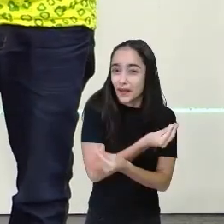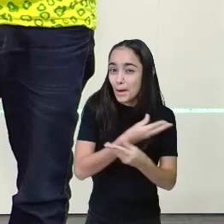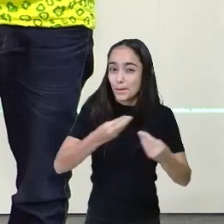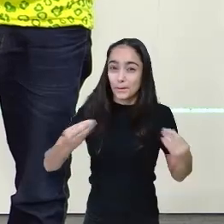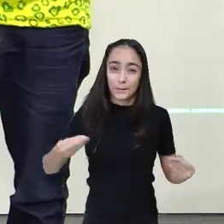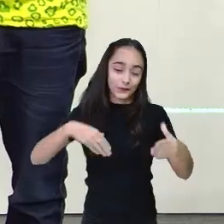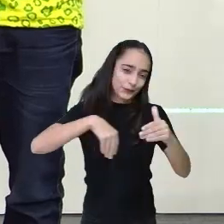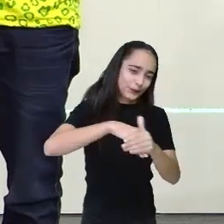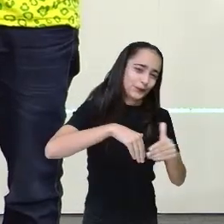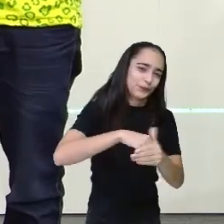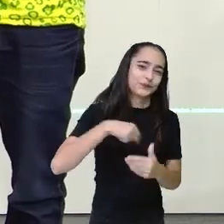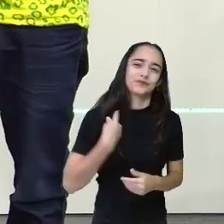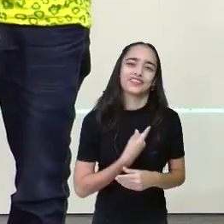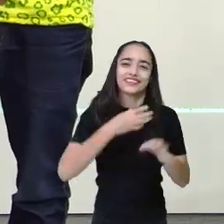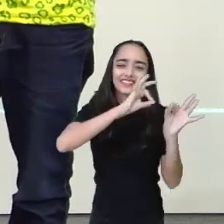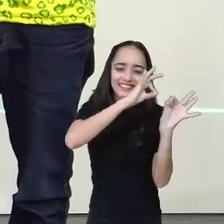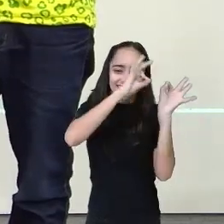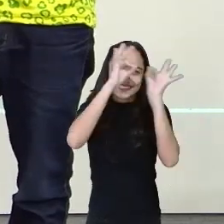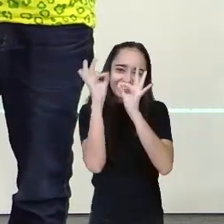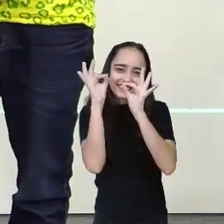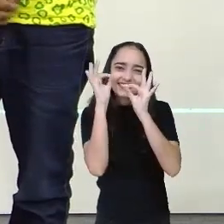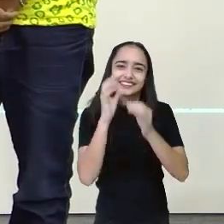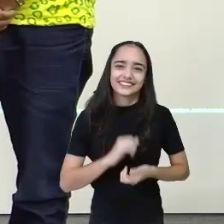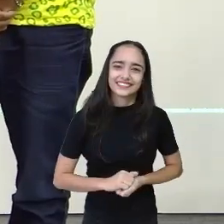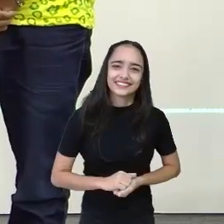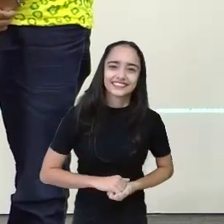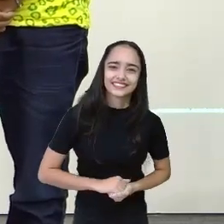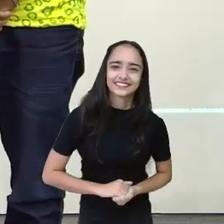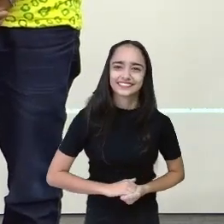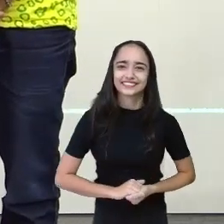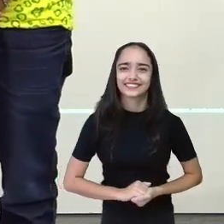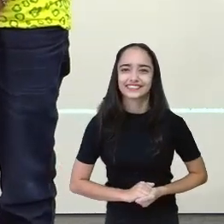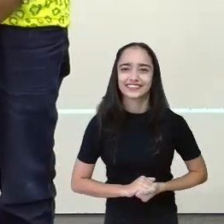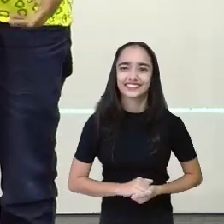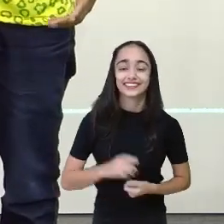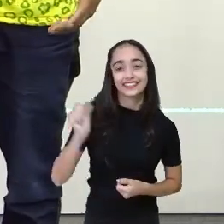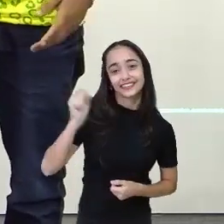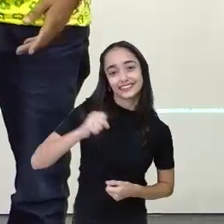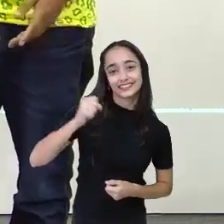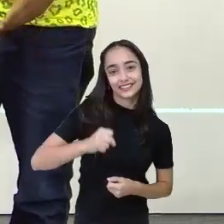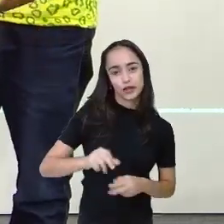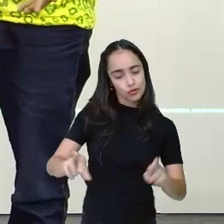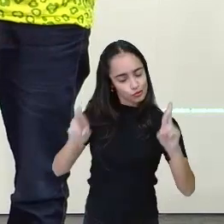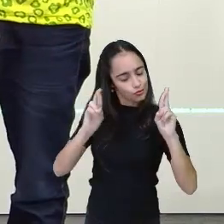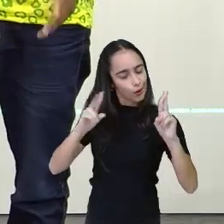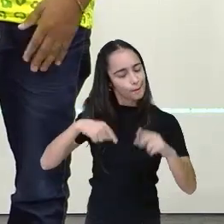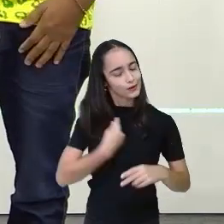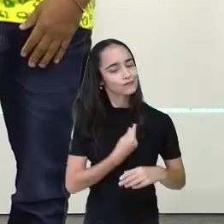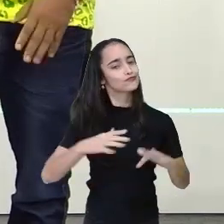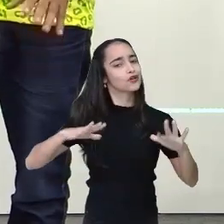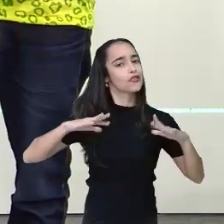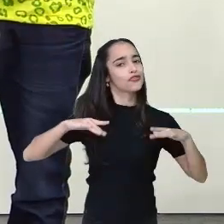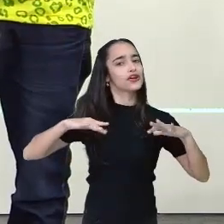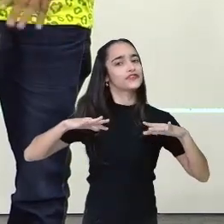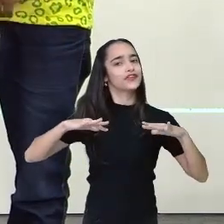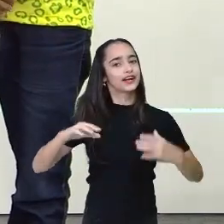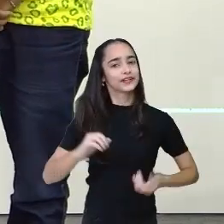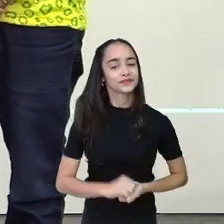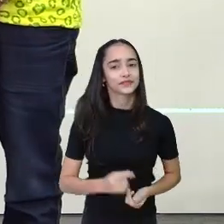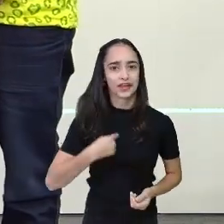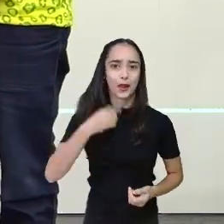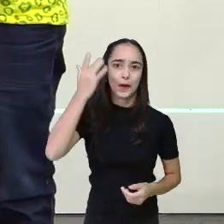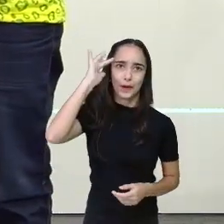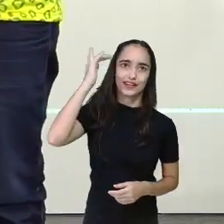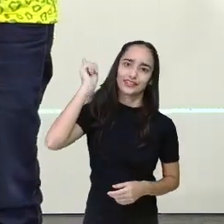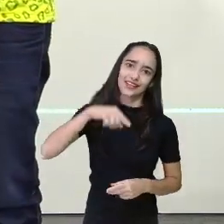Haja jogo. Espero que seja Uma no mês de junho, overdose de julho aí, pra jogos, gente estar de cara. férias e poder curtir bastante. Provavelmente vai ser no Será? mês de junho. Vai ser, Já com que